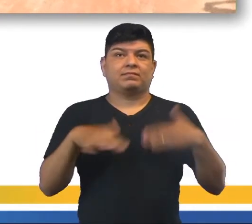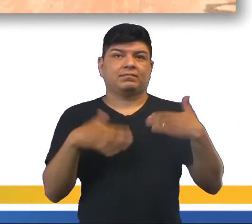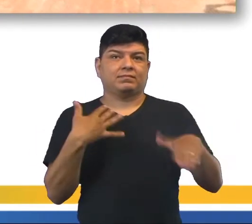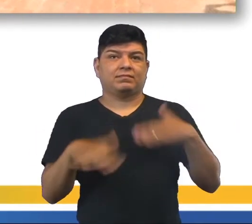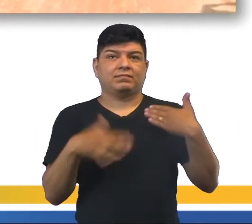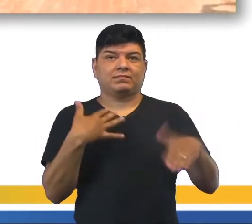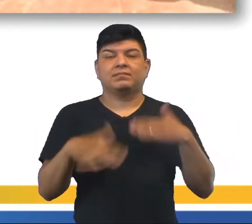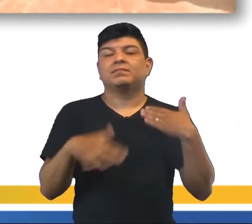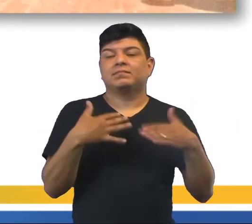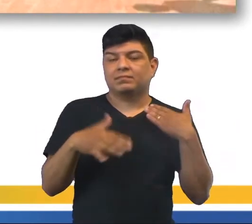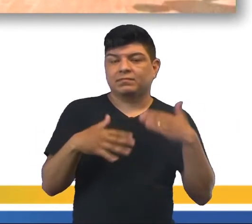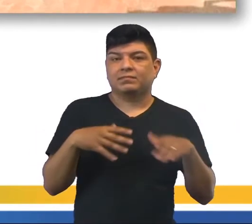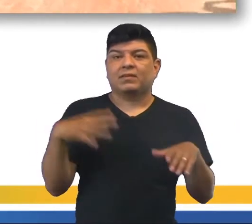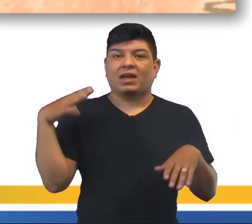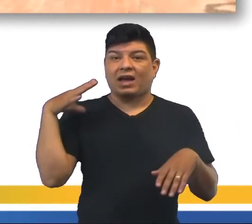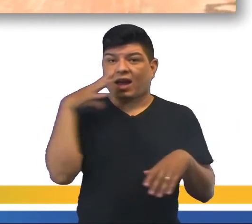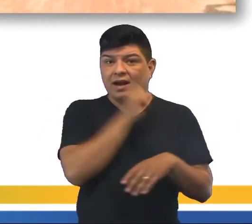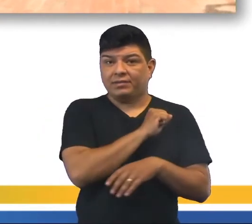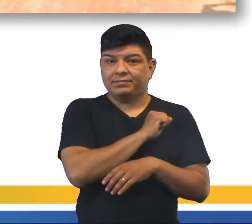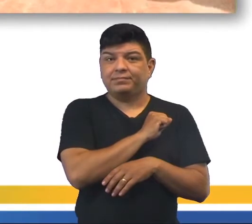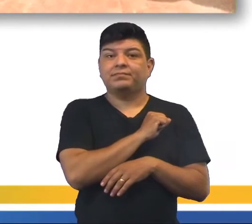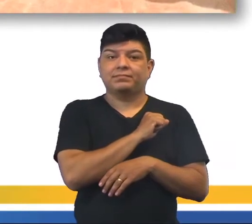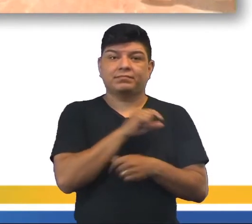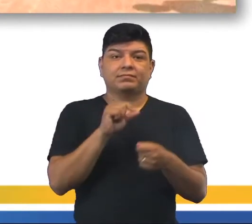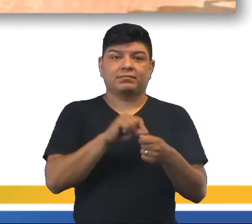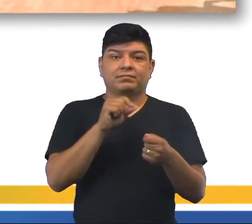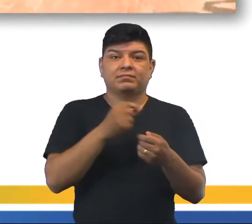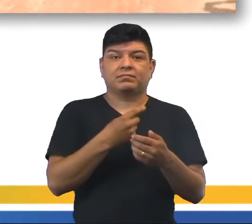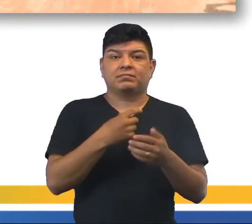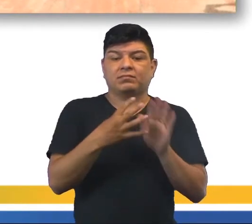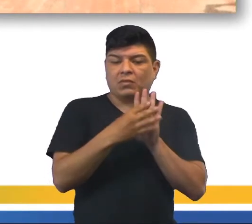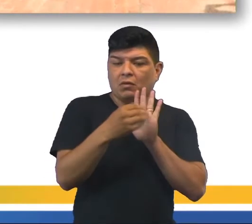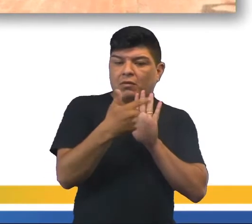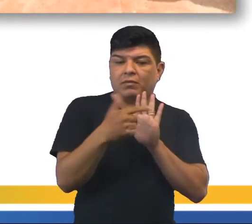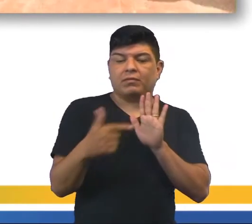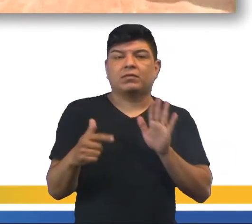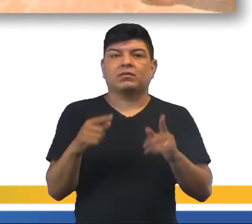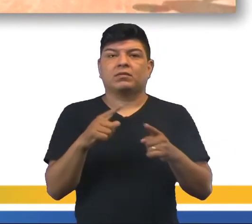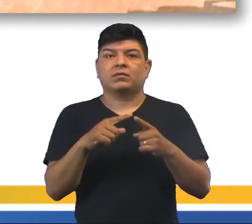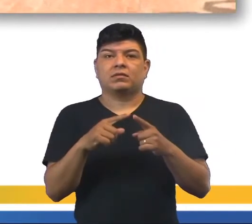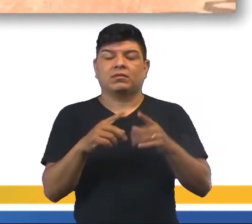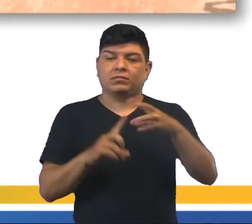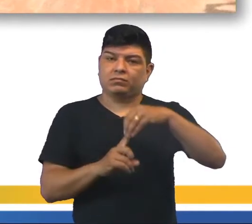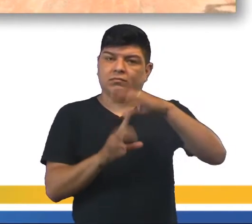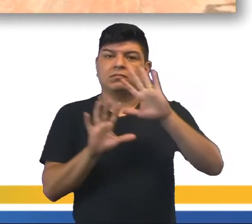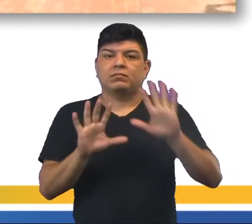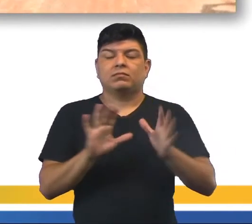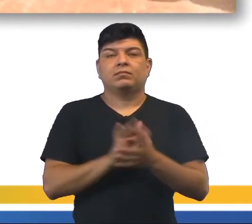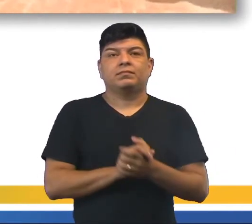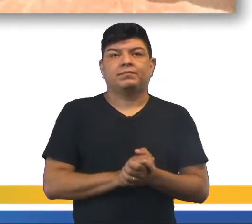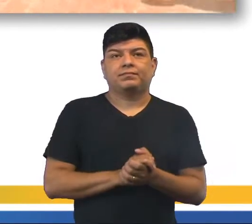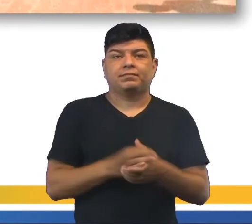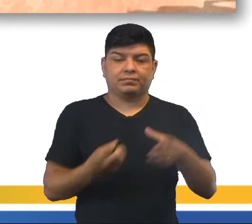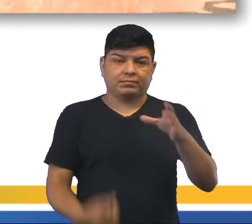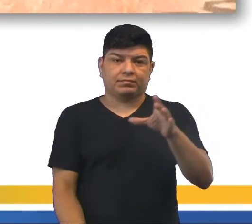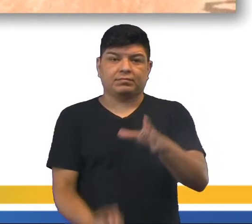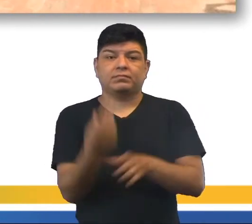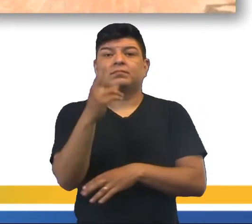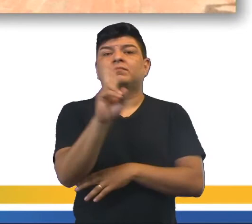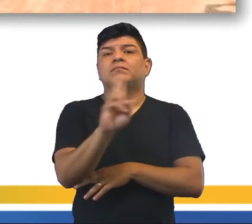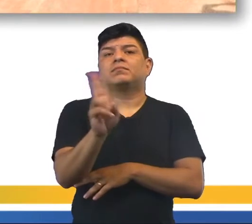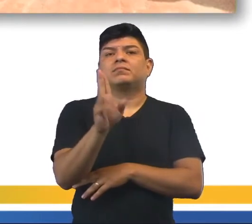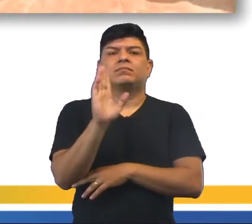movimentos dinâmicos e rápidos, realizado sem coreografia pré-determinada. A origem do seu nome,